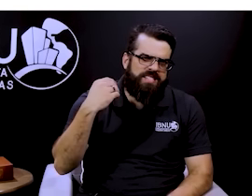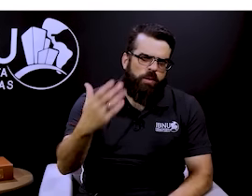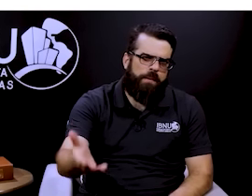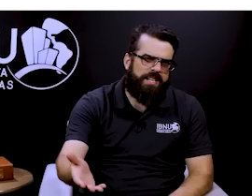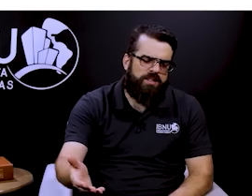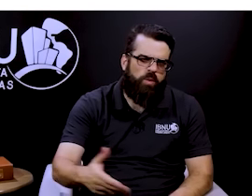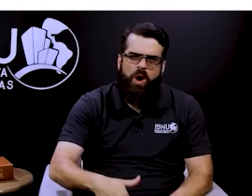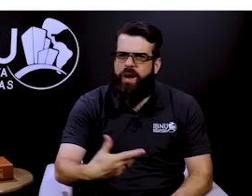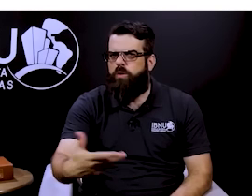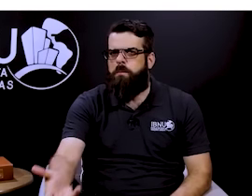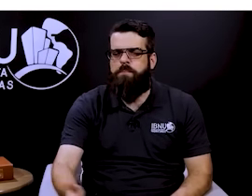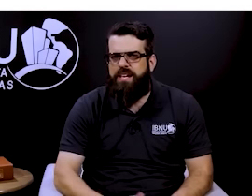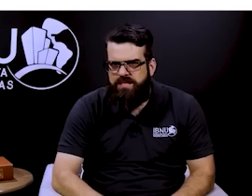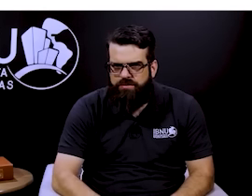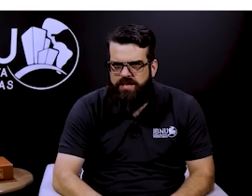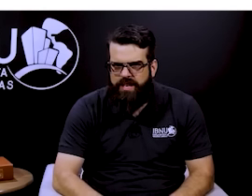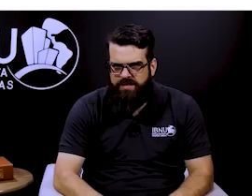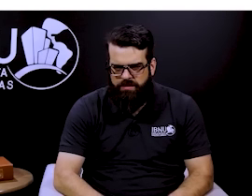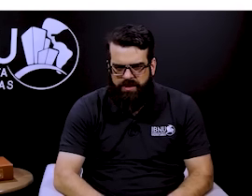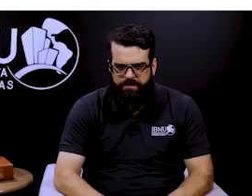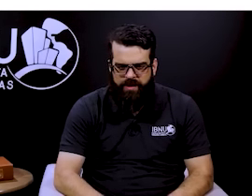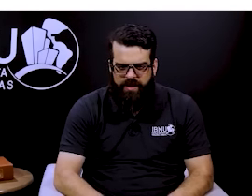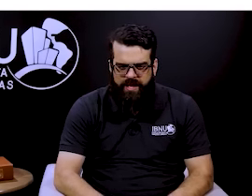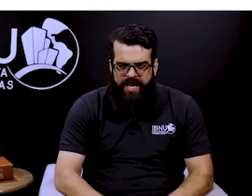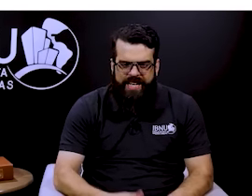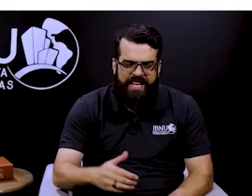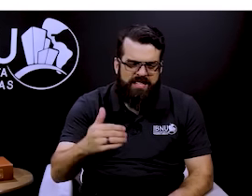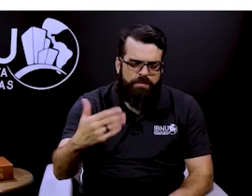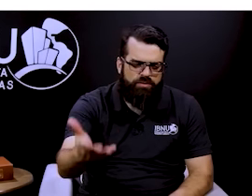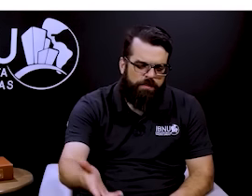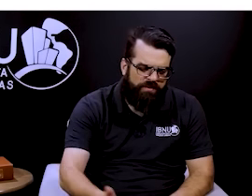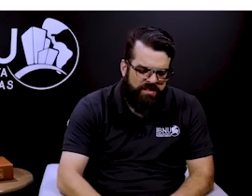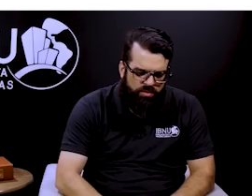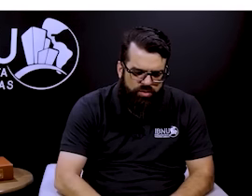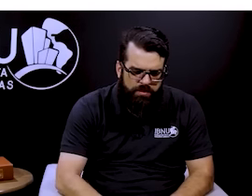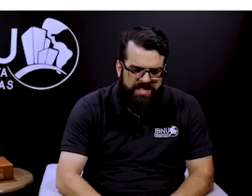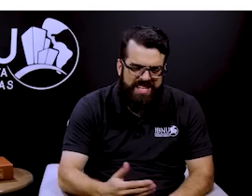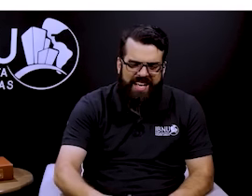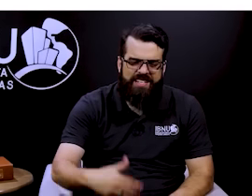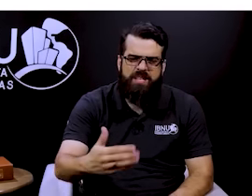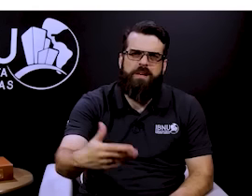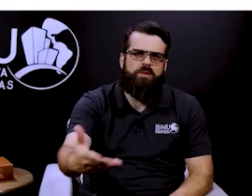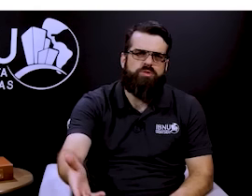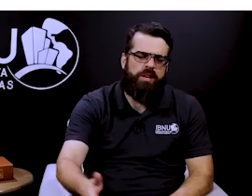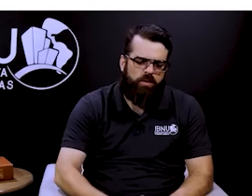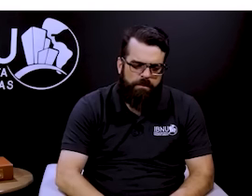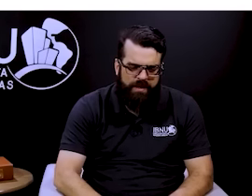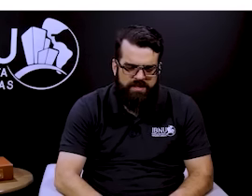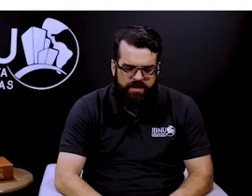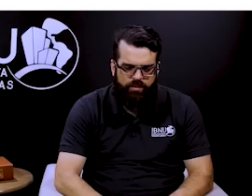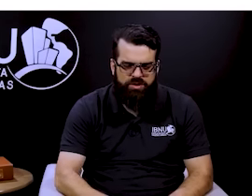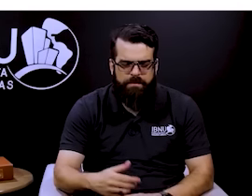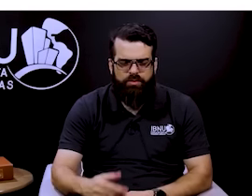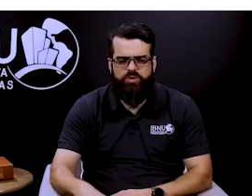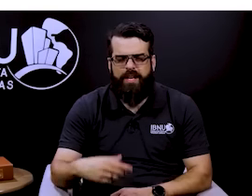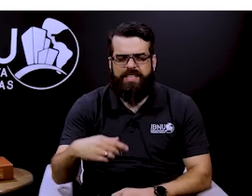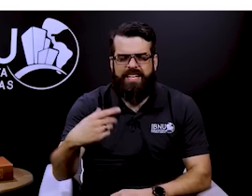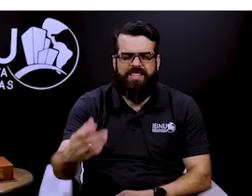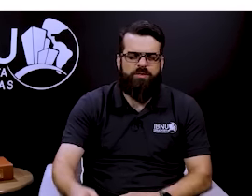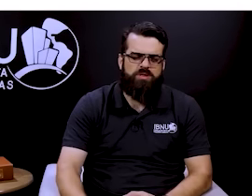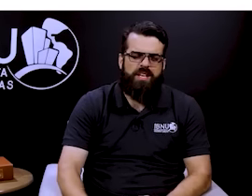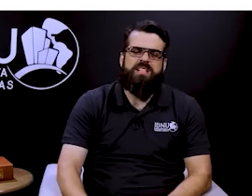ele faz essa comparação, qual recompensa você quer receber? Aqueles que buscam a aprovação dos homens já receberam a sua recompensa, os que